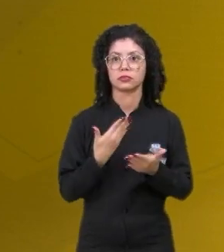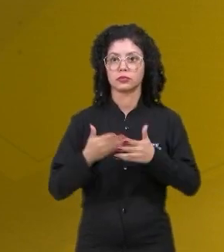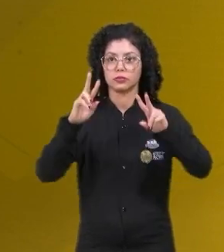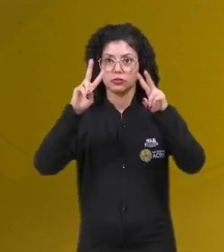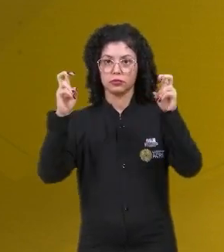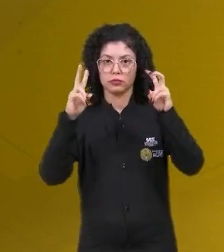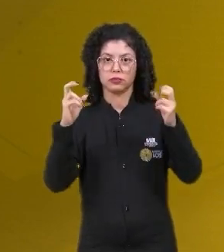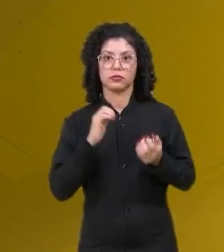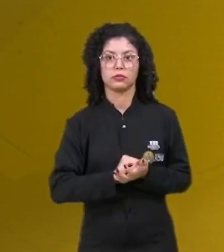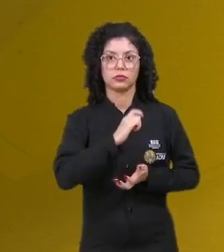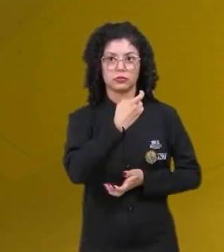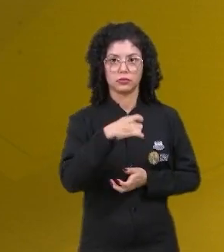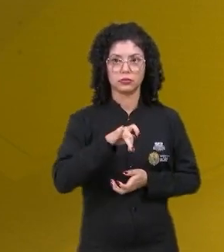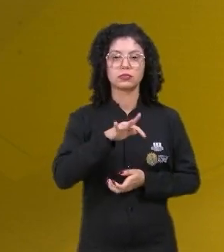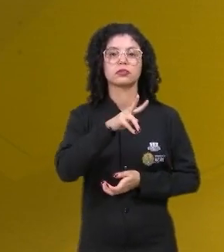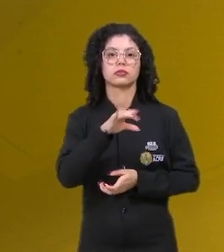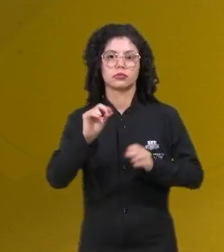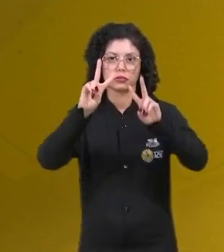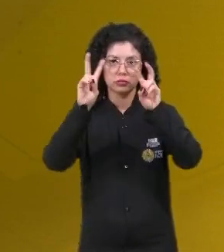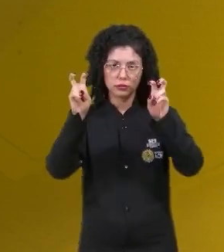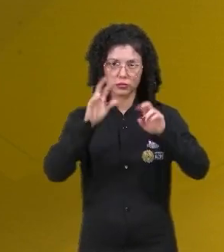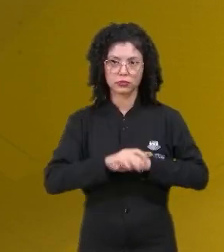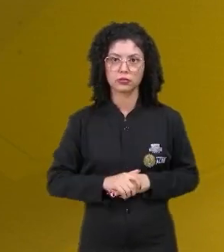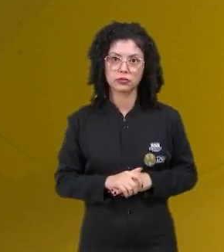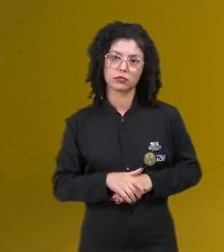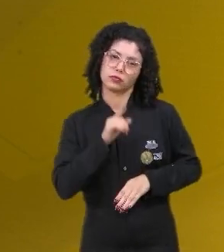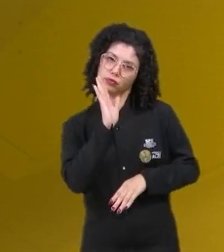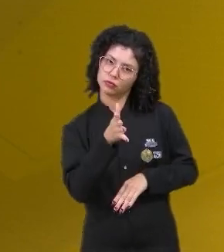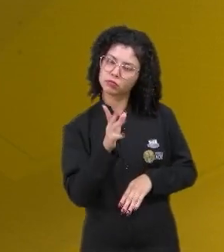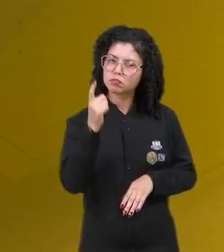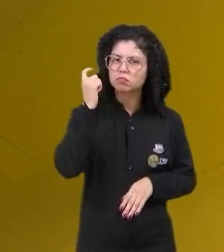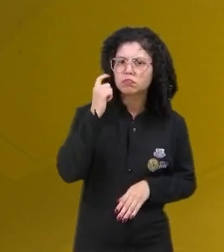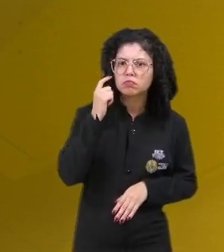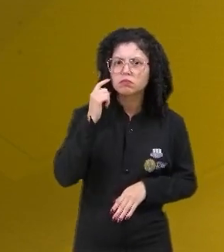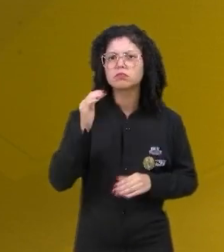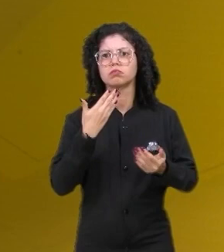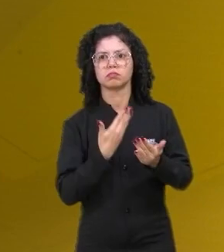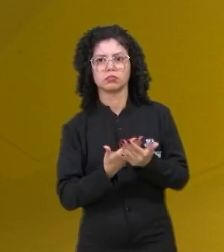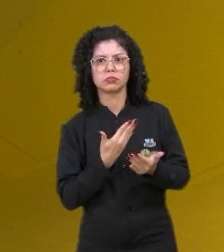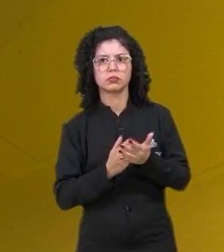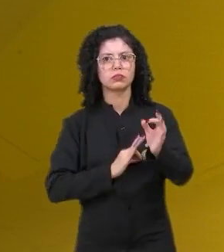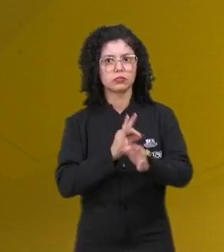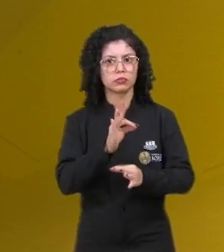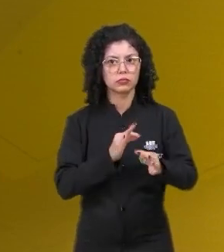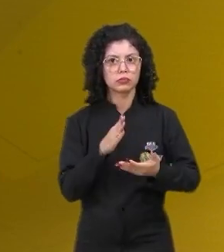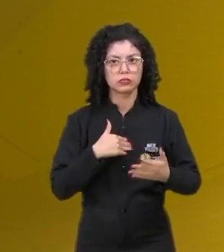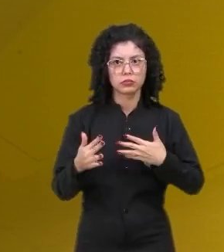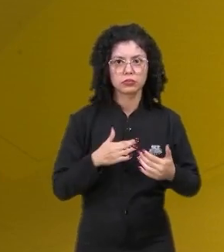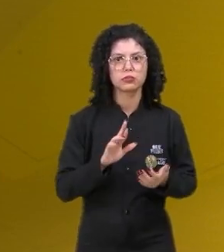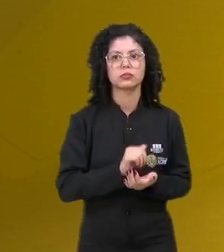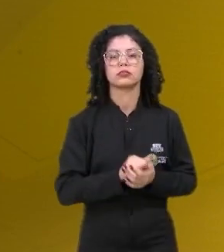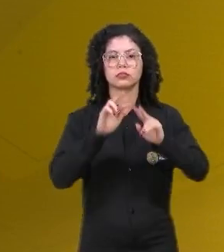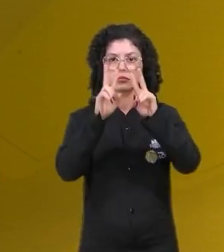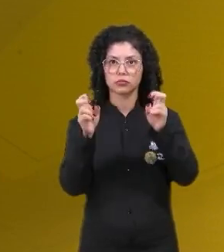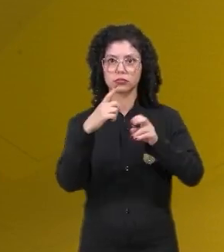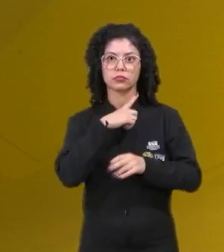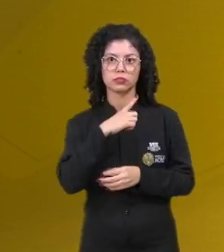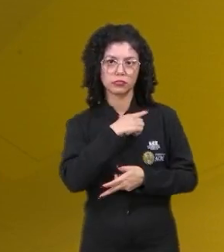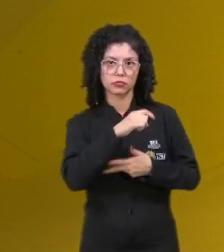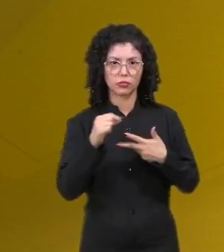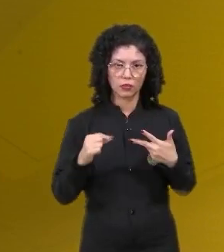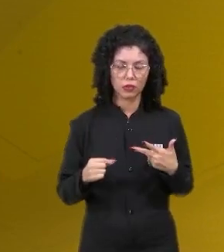aula ela vai ser sobre eixos temáticos. Você já pensou numa aula que te prepare para qualquer tipo de tema que cair no